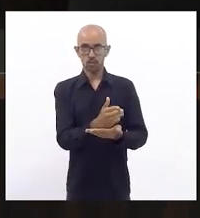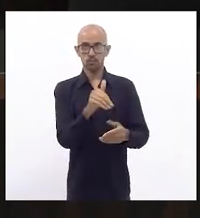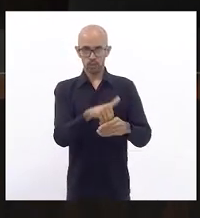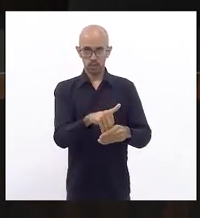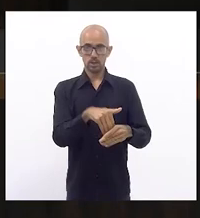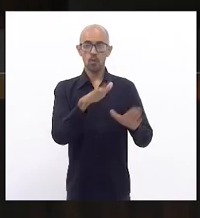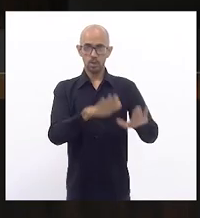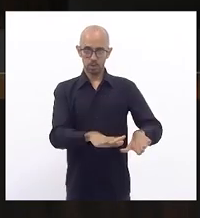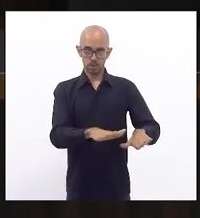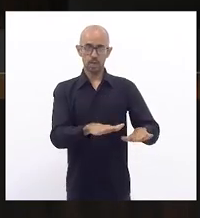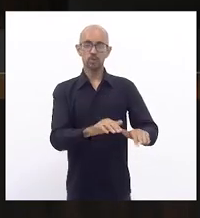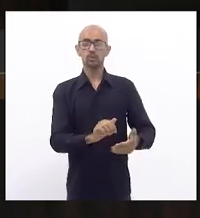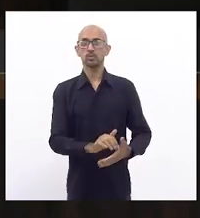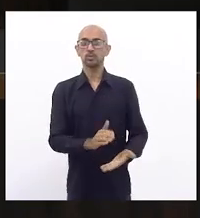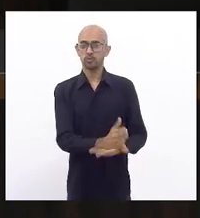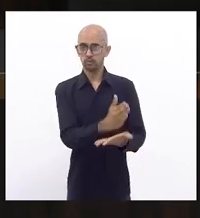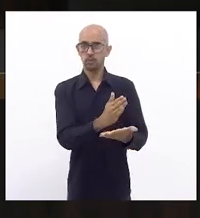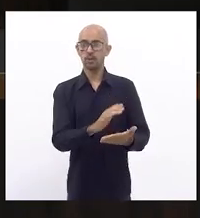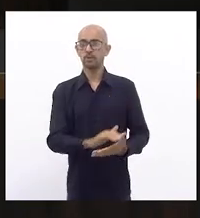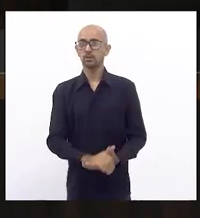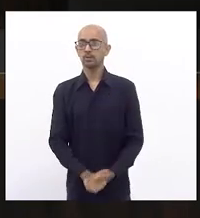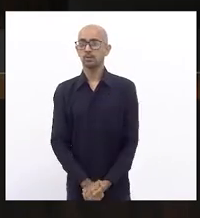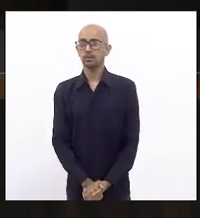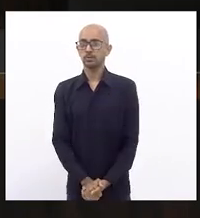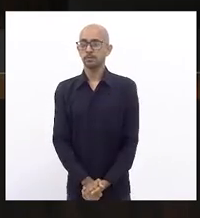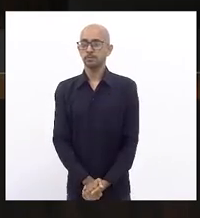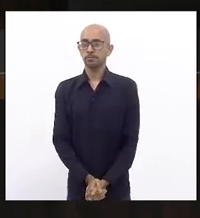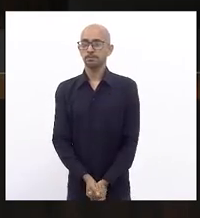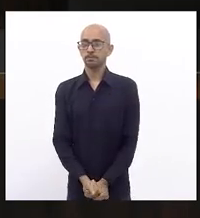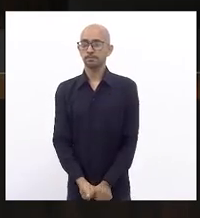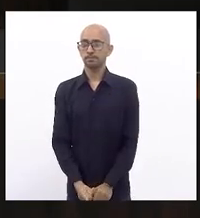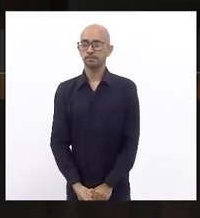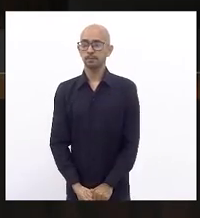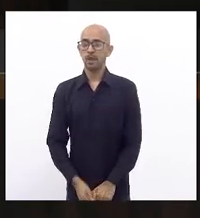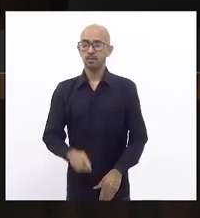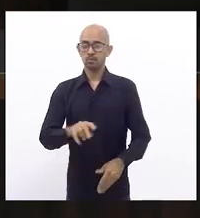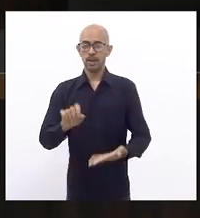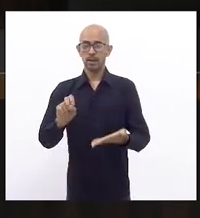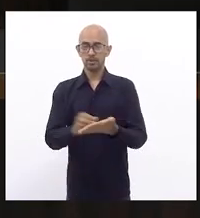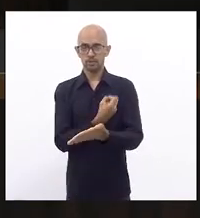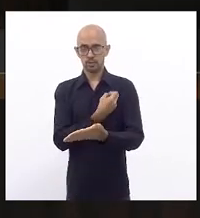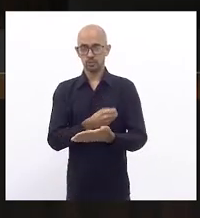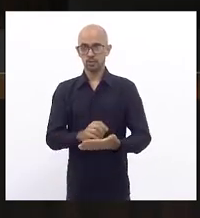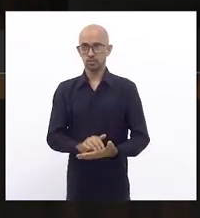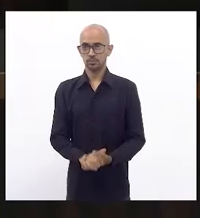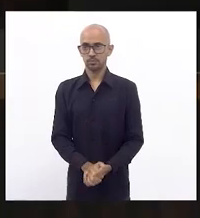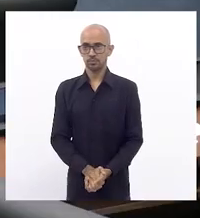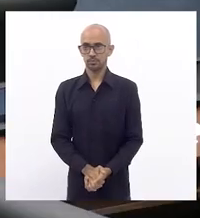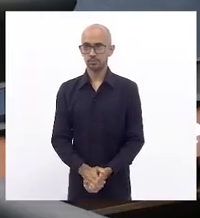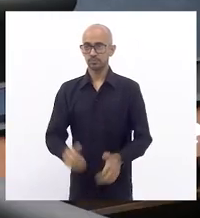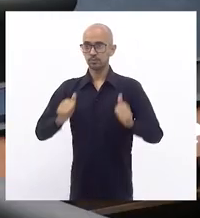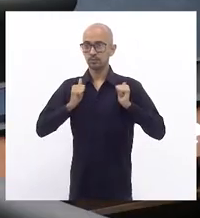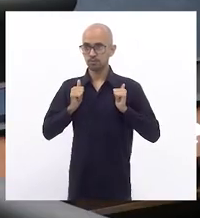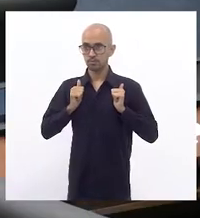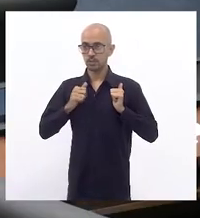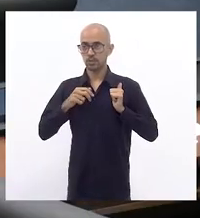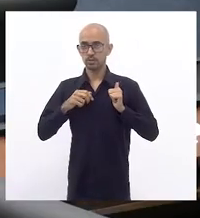aprovam, permanecem como estão. Aprovado. Vai à promulgação. Deputada... Abstenção do